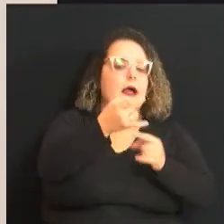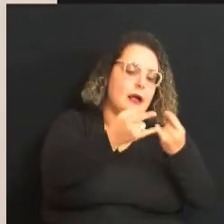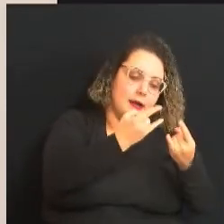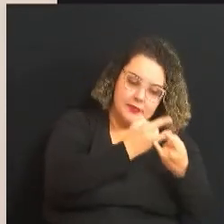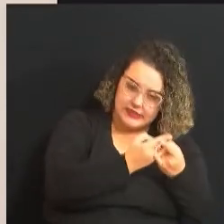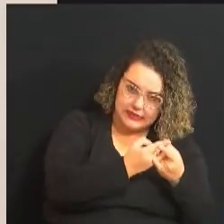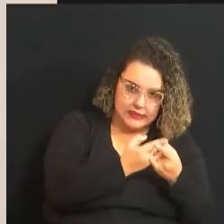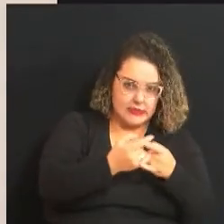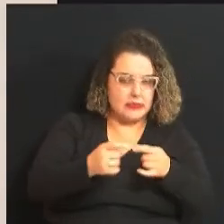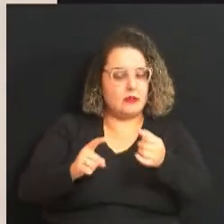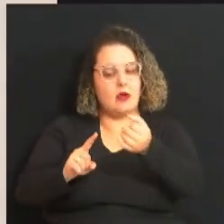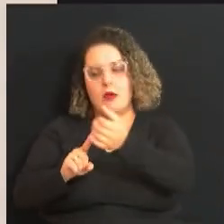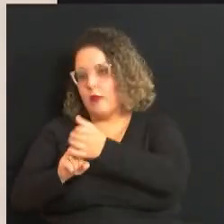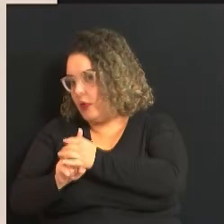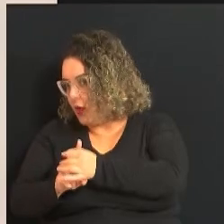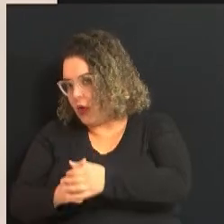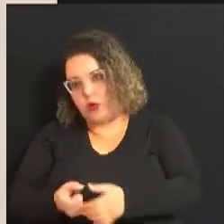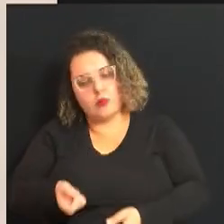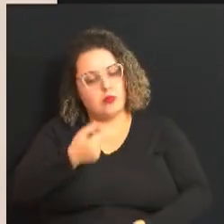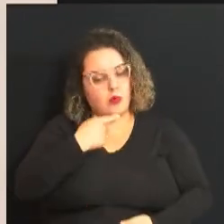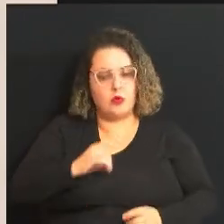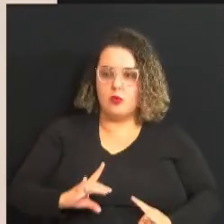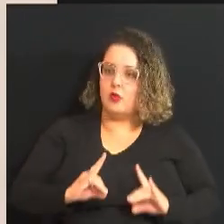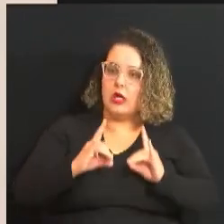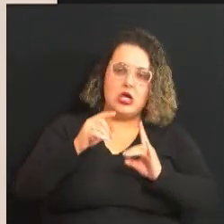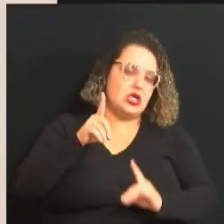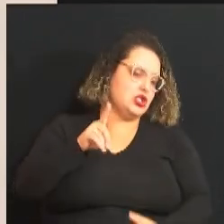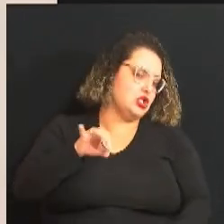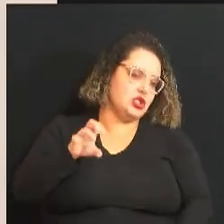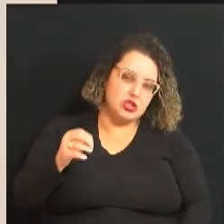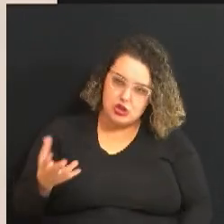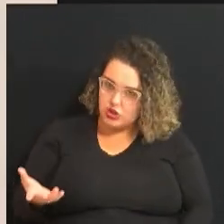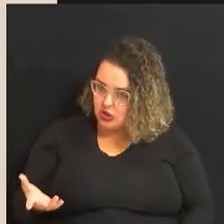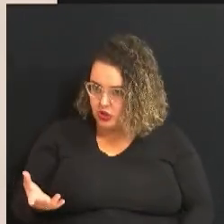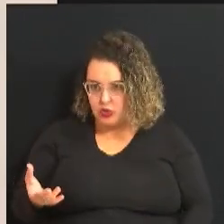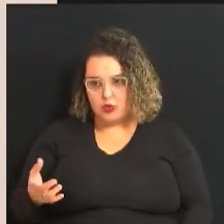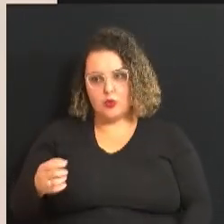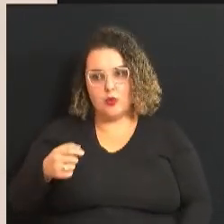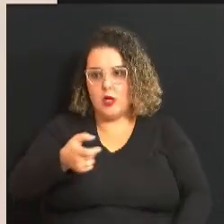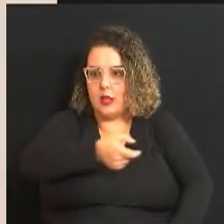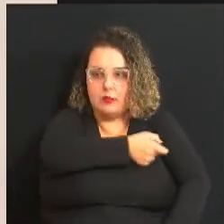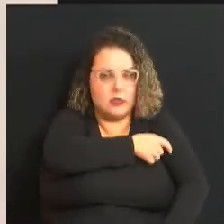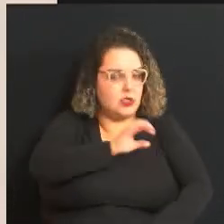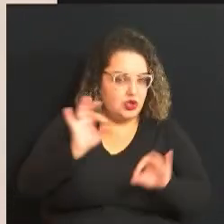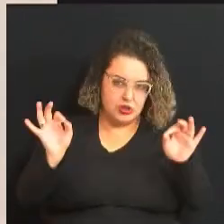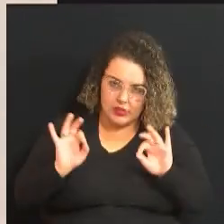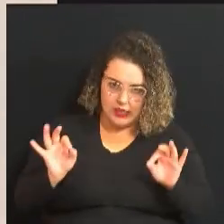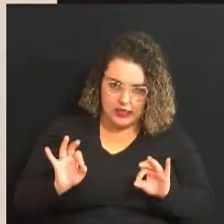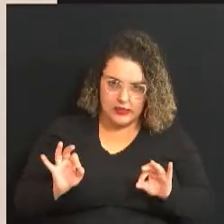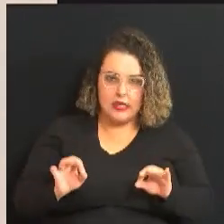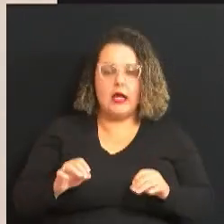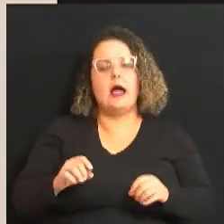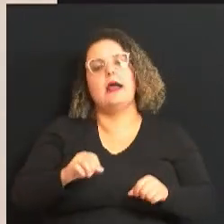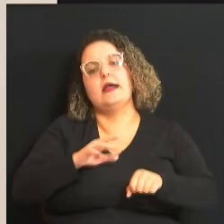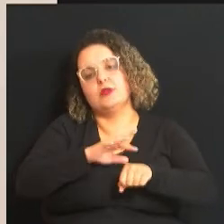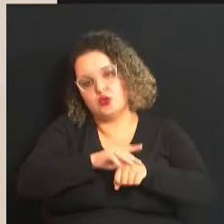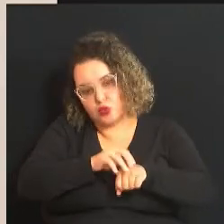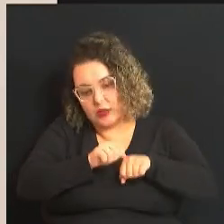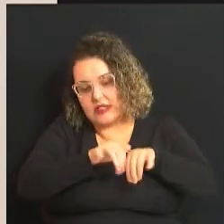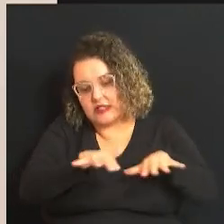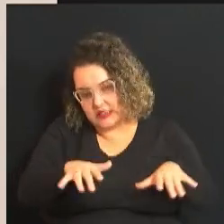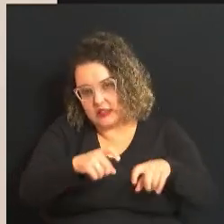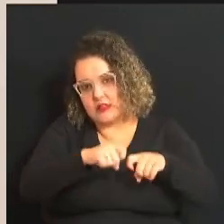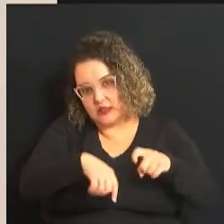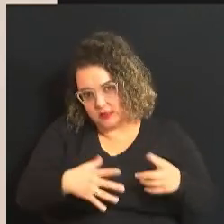tomar hormônio, não adianta colocar DIU, não adianta colocar implante, nenhum desses. E doutora, até